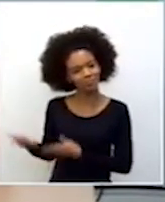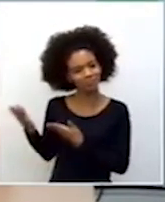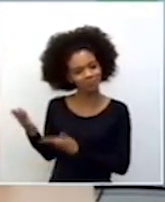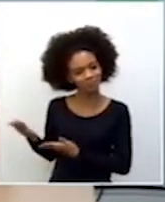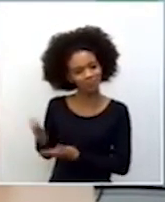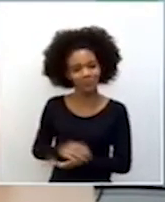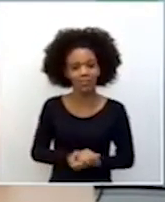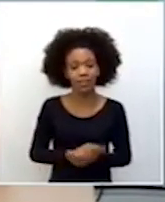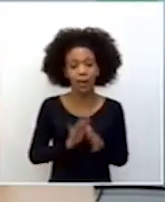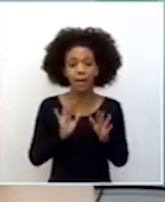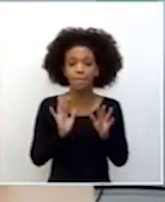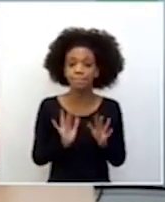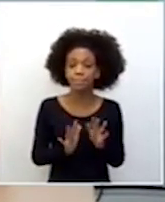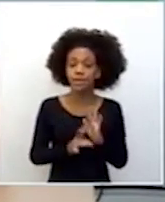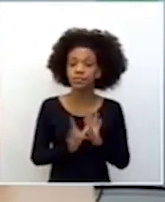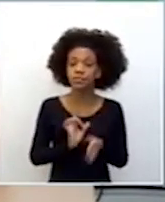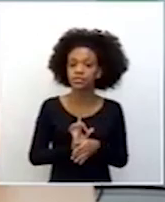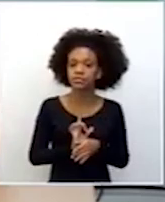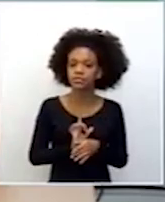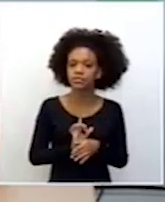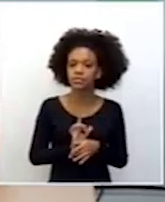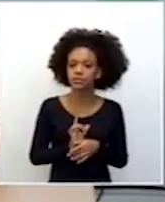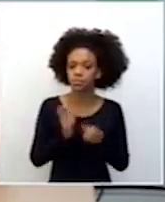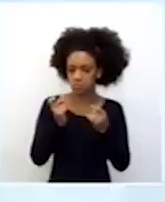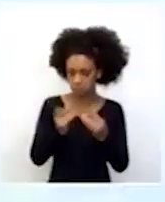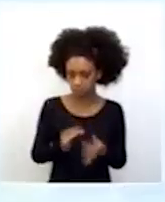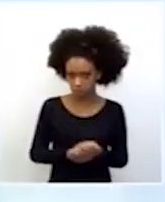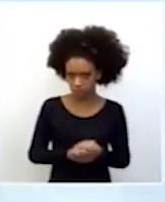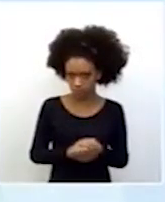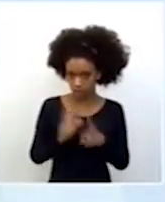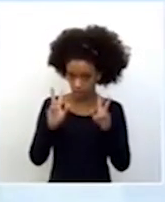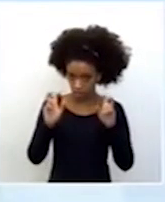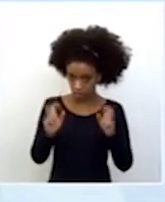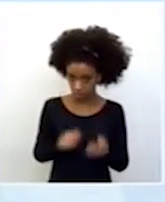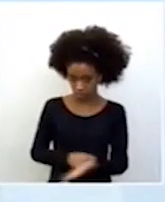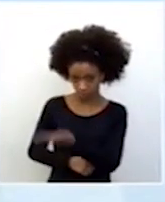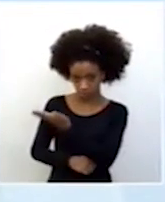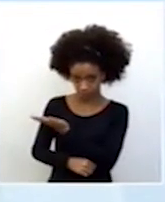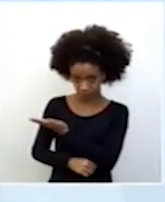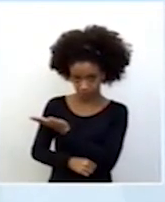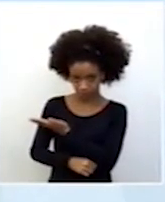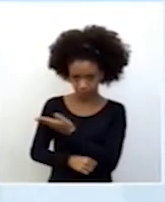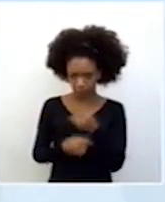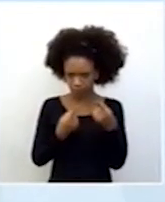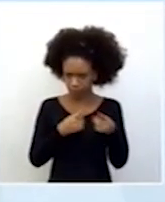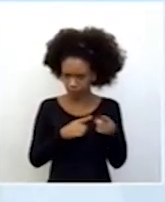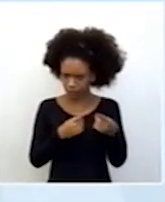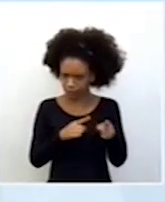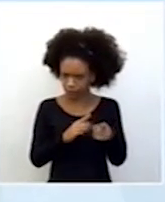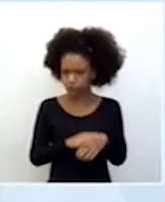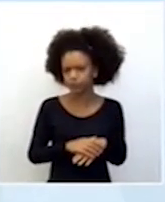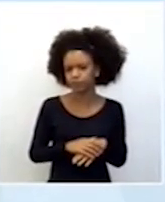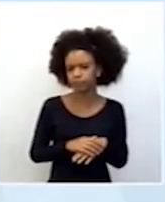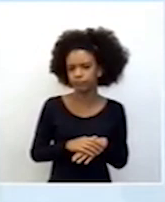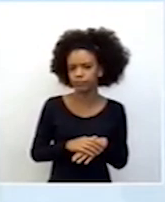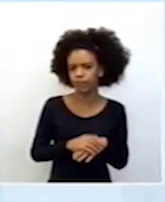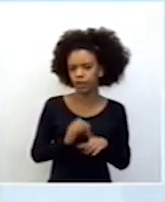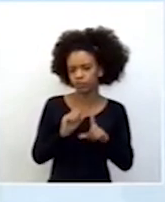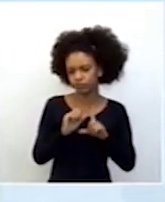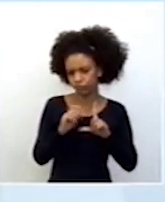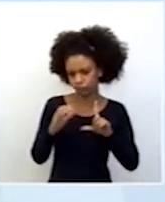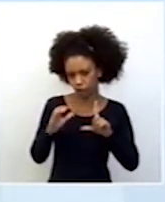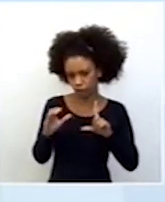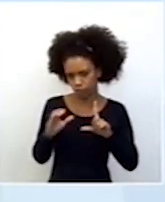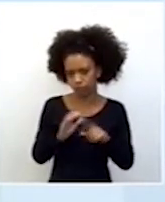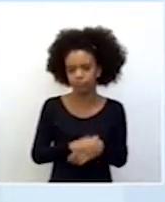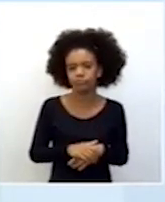falar as nossas habilidades. Tema da aula de hoje, críticas, ironia, humor em charges. É o tema da nossa